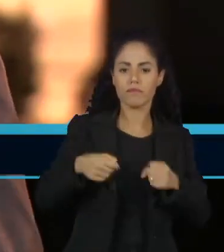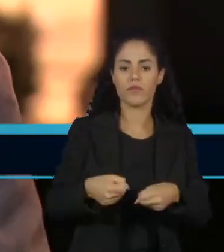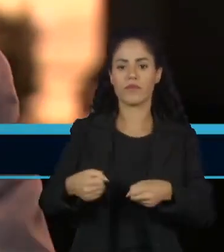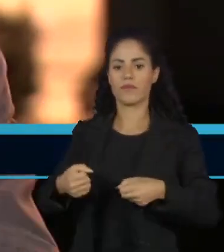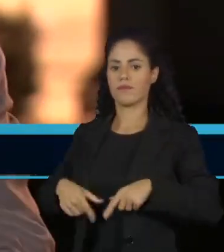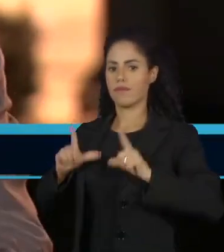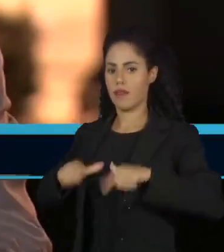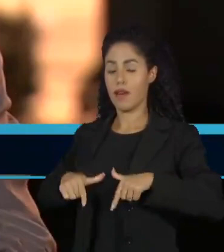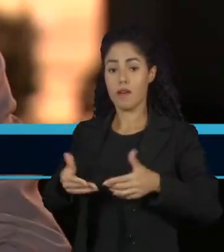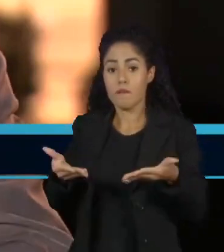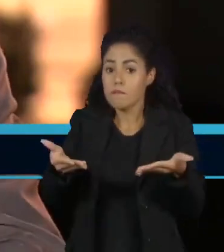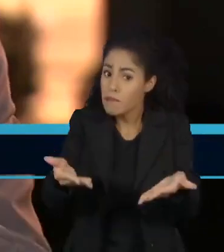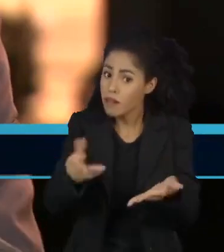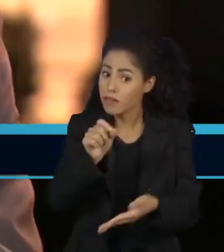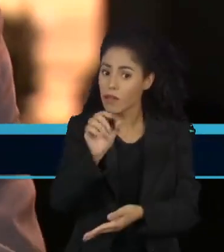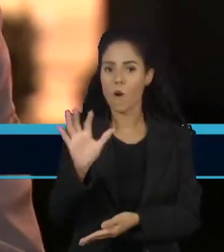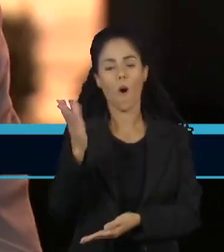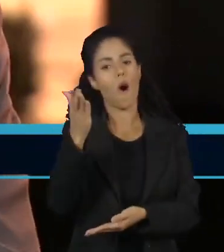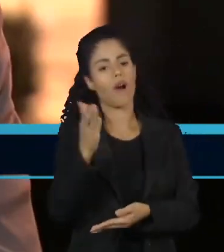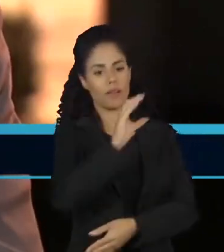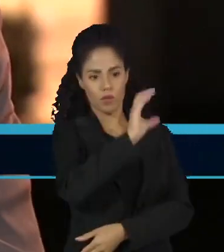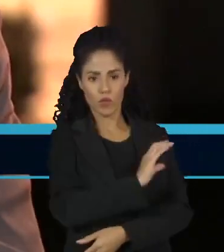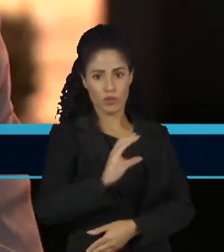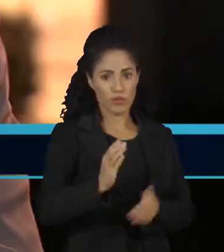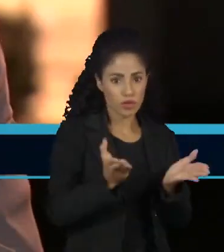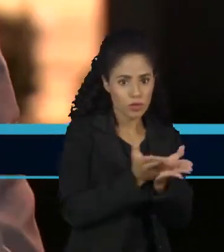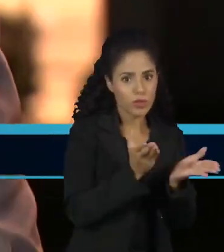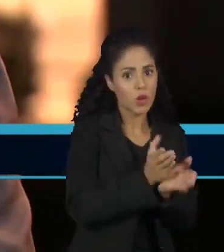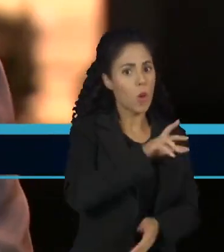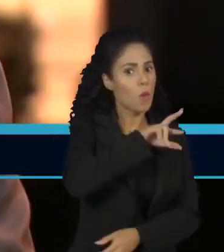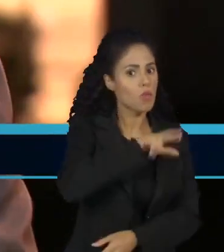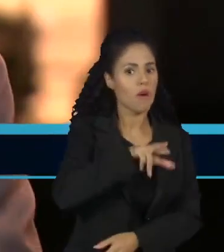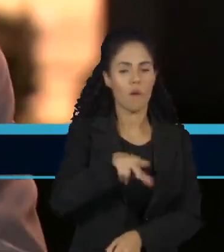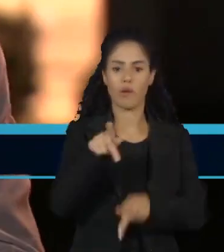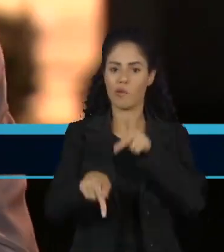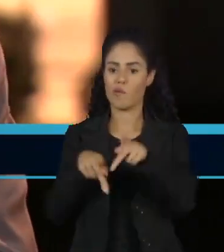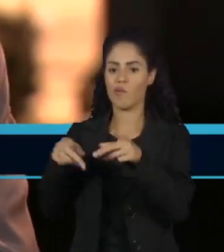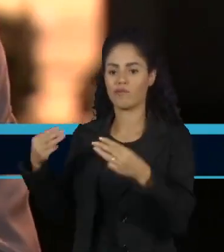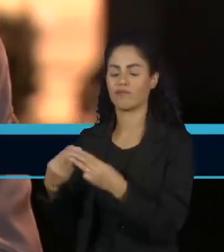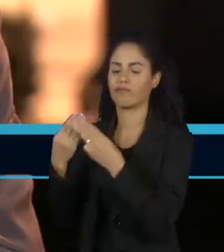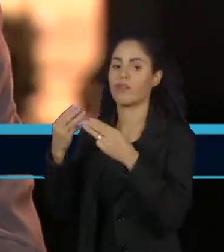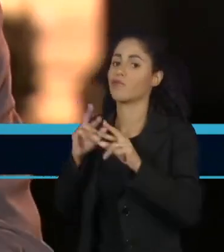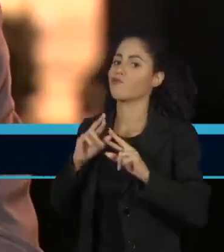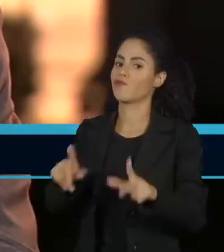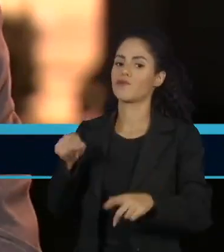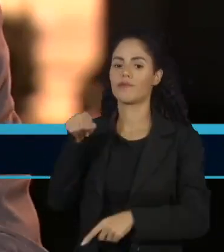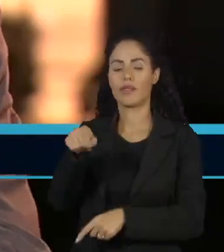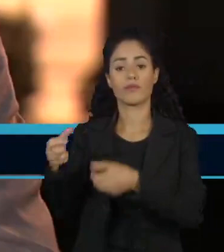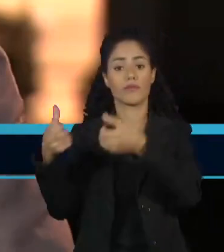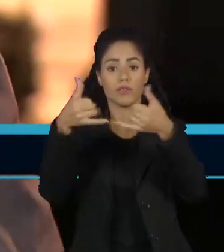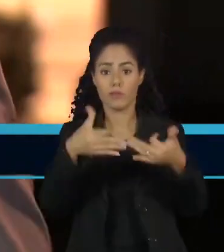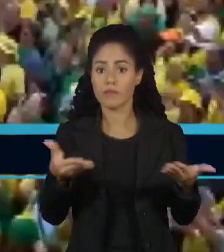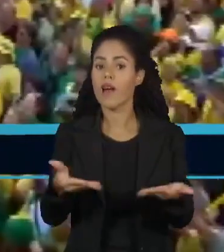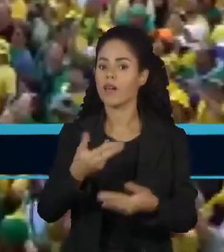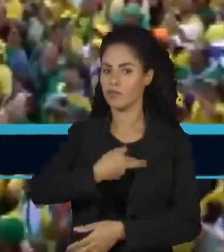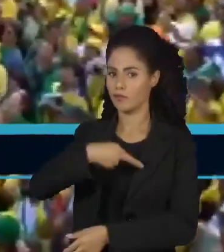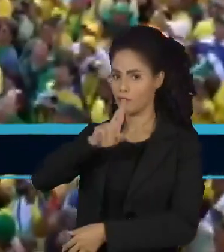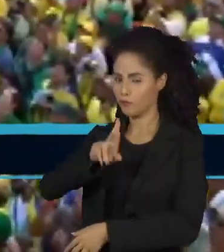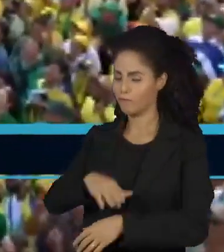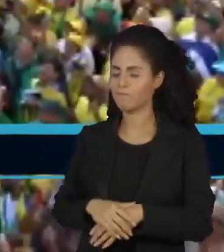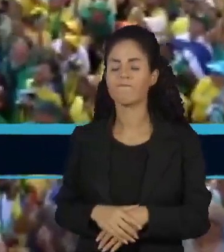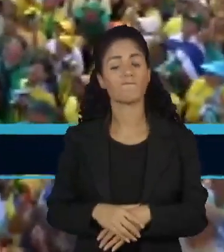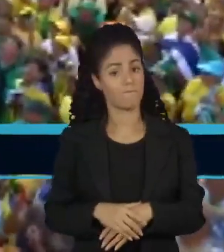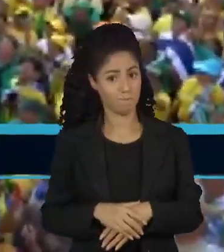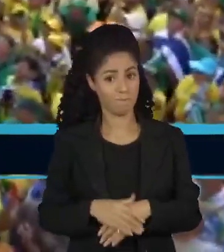Israel. E apesar de o cristianismo não ser comum entre os envolvidos, a explicação está sim na religião.